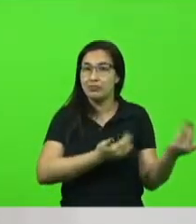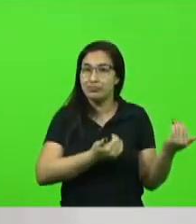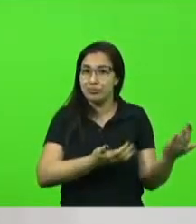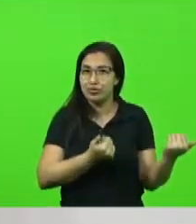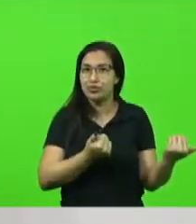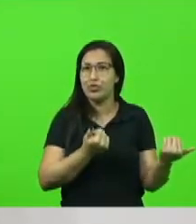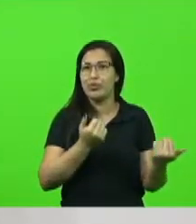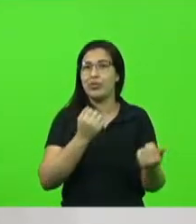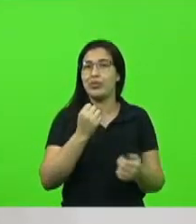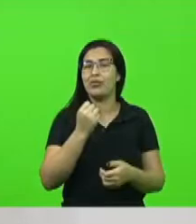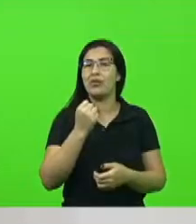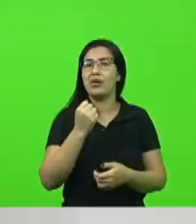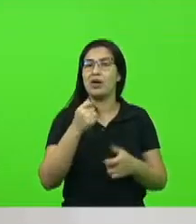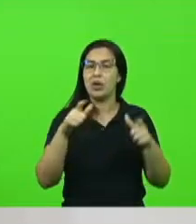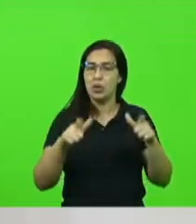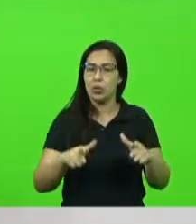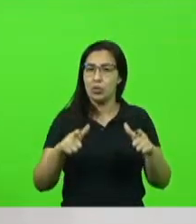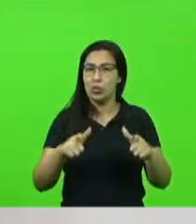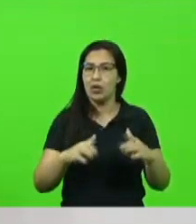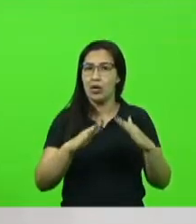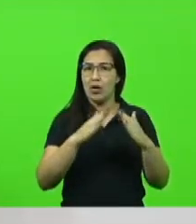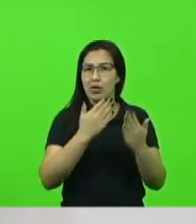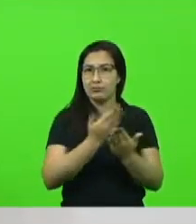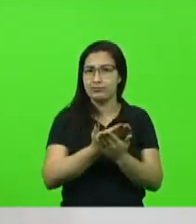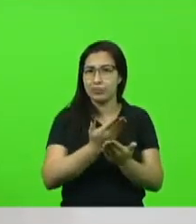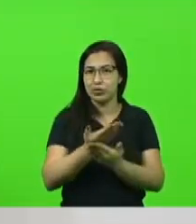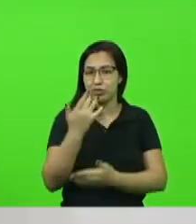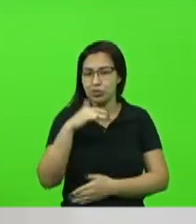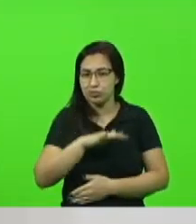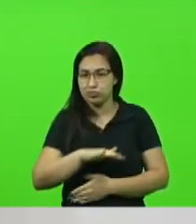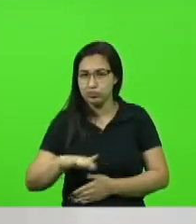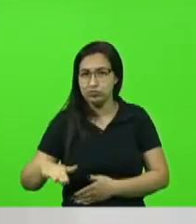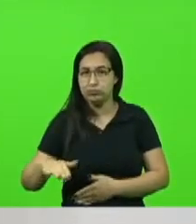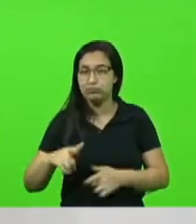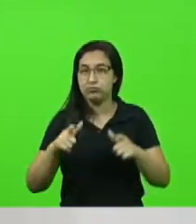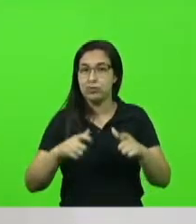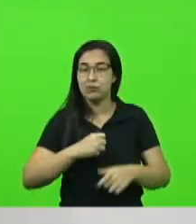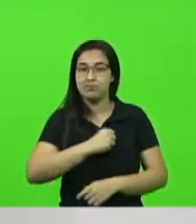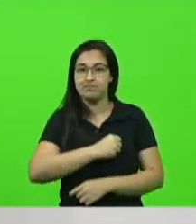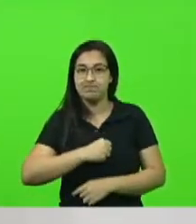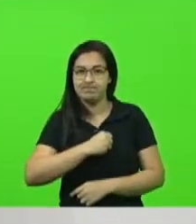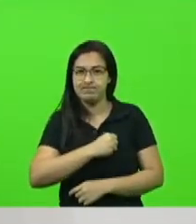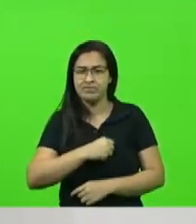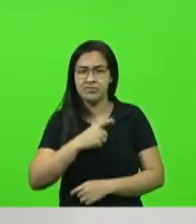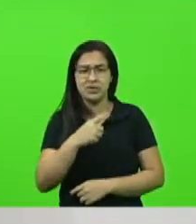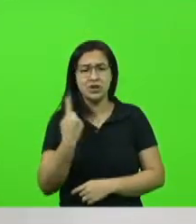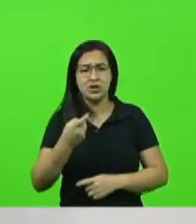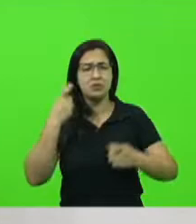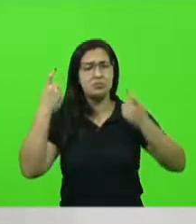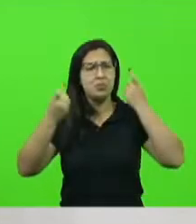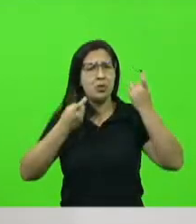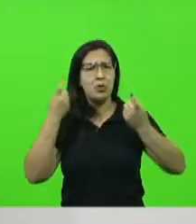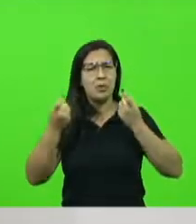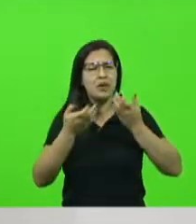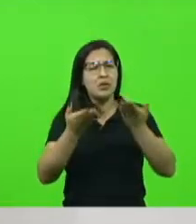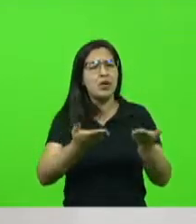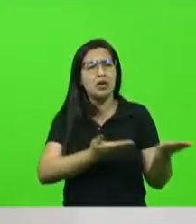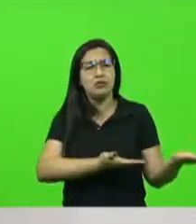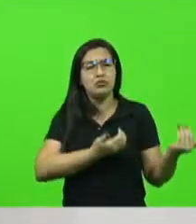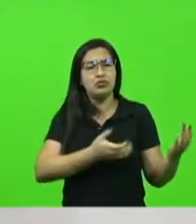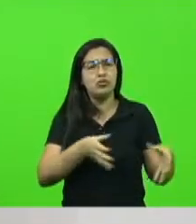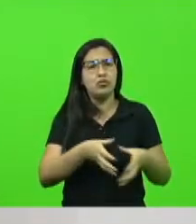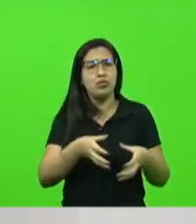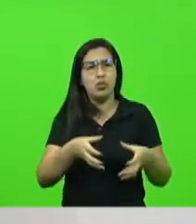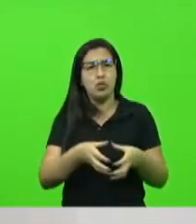a gente se preocupa muito com o que está passando na cabeça dos nossos jovens. Me